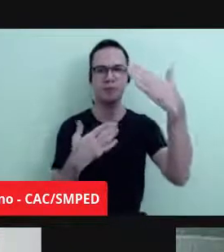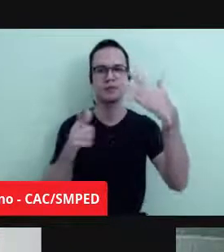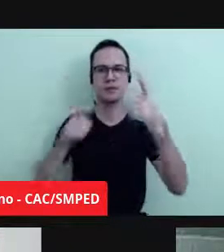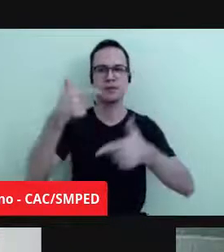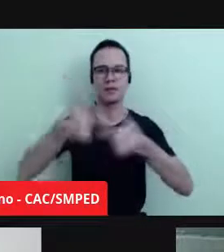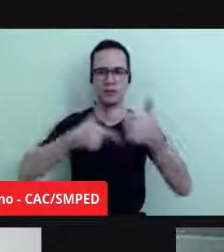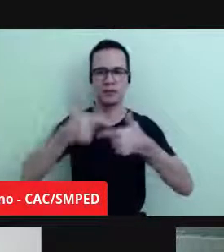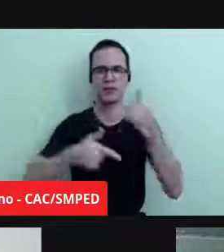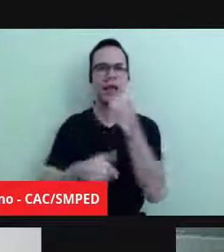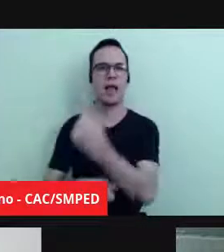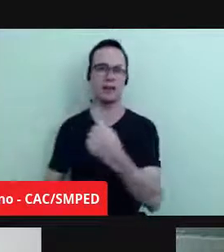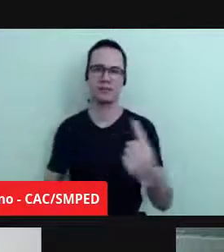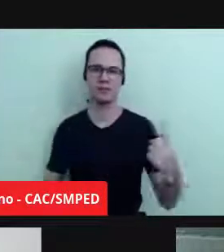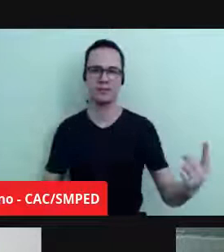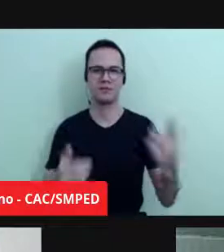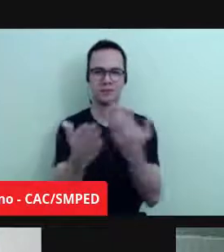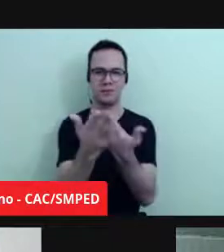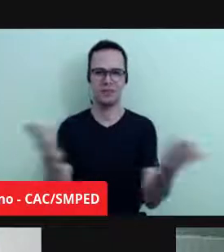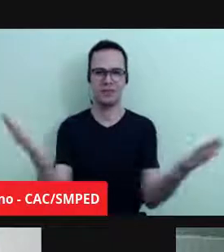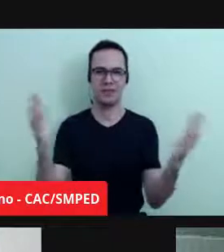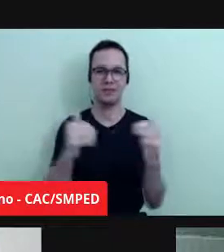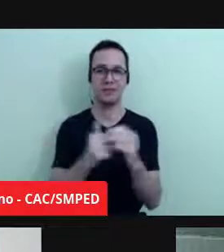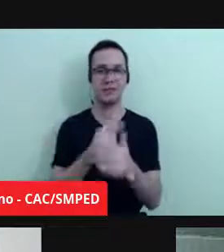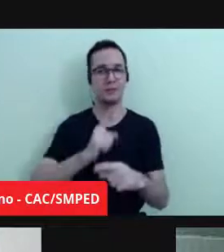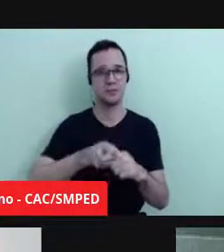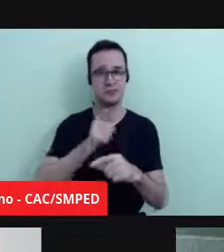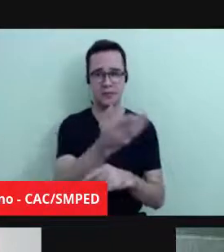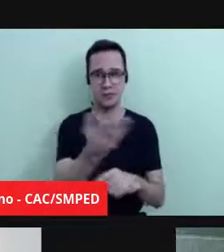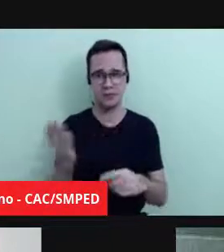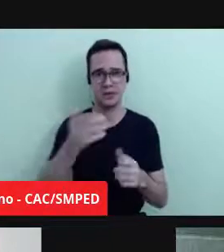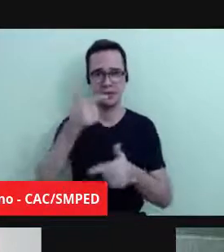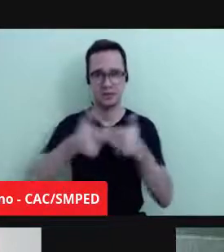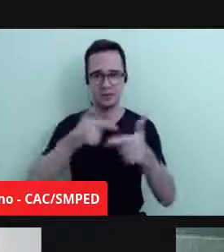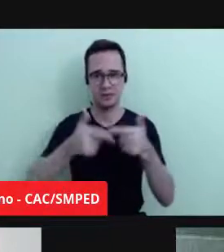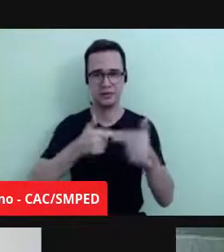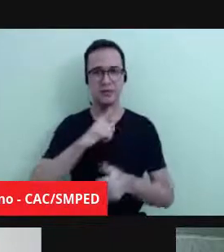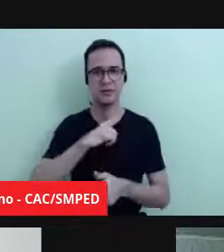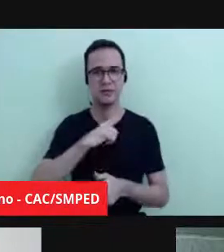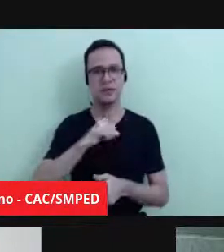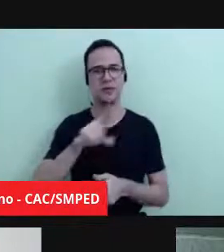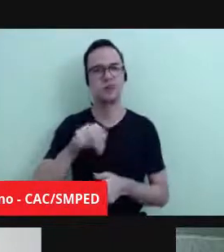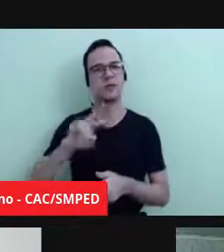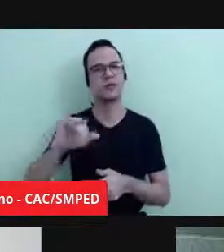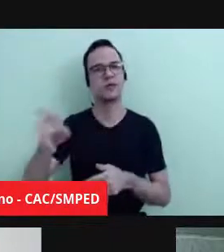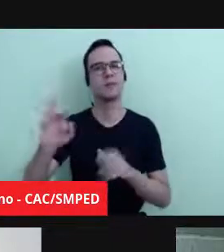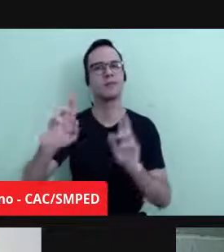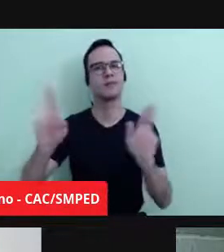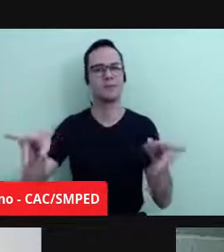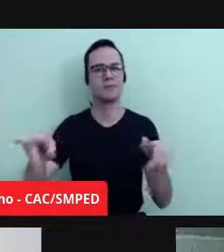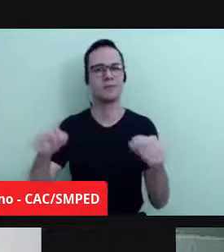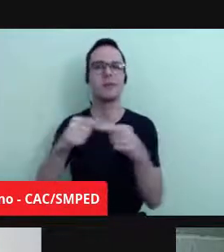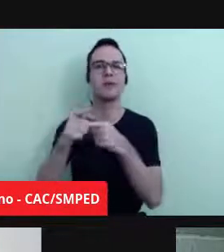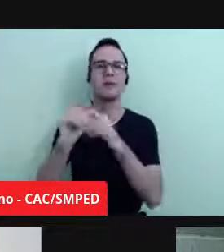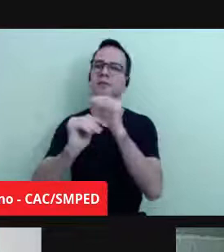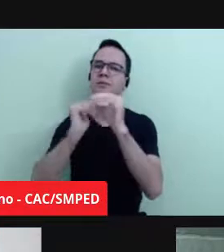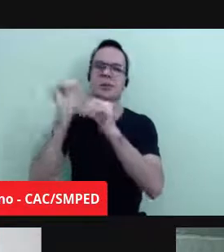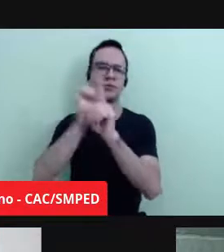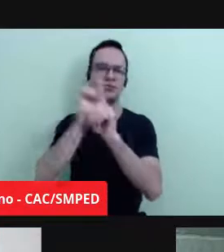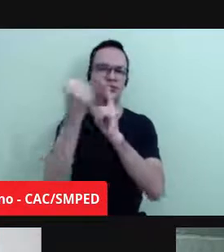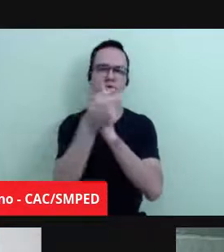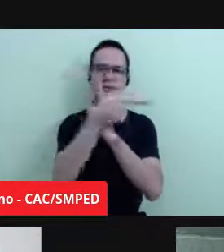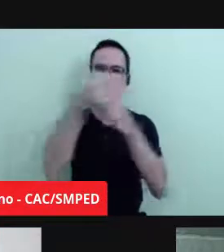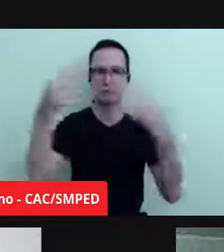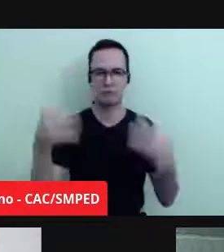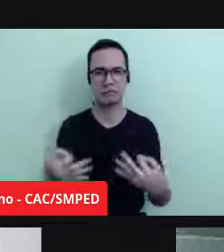trabalho de cada um de vocês, porque é o trabalho de cada um na ponta que vai fazer a diferença e vai construir essa sociedade justa